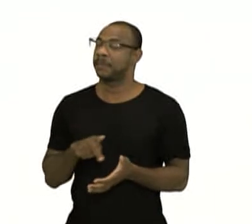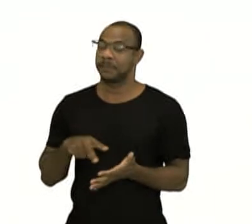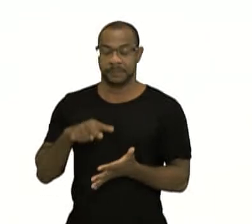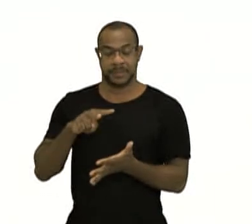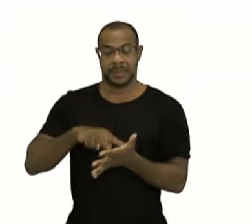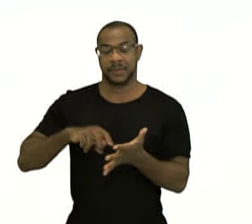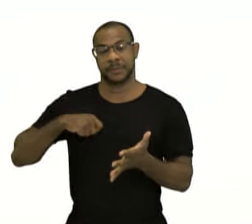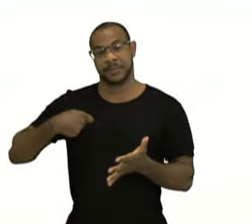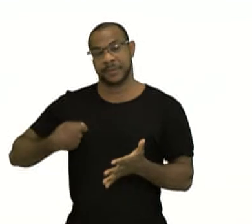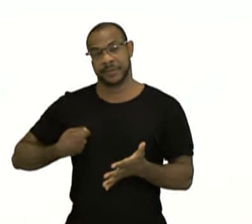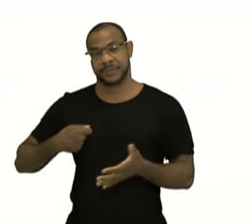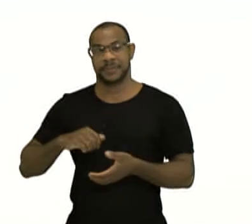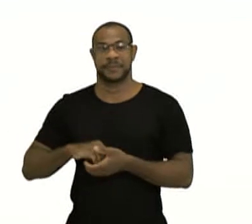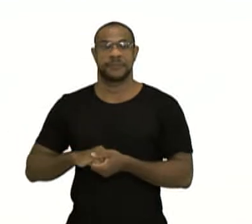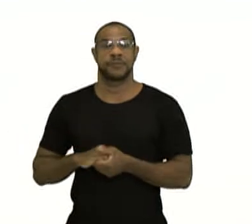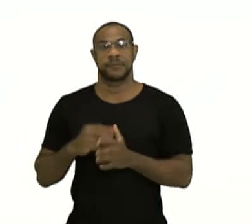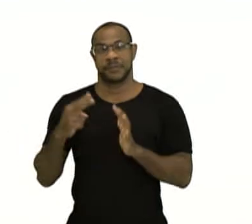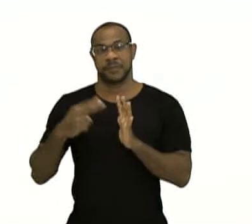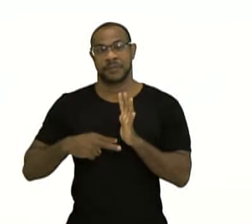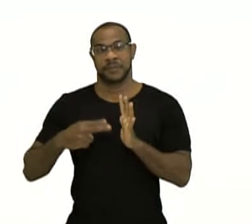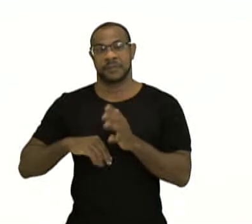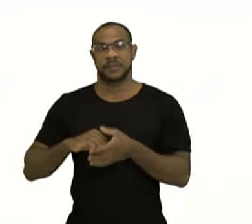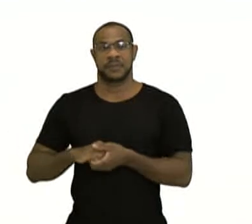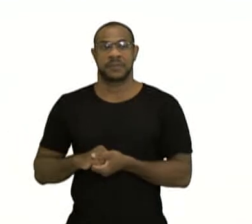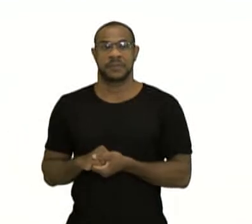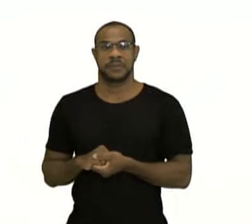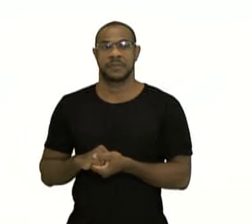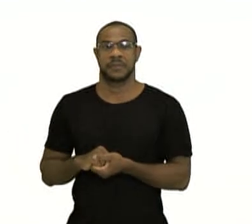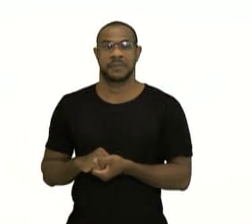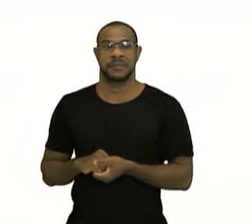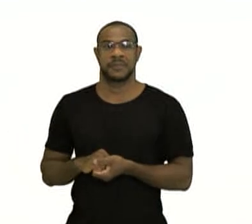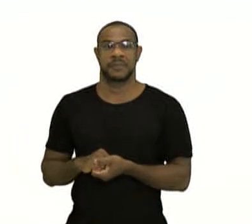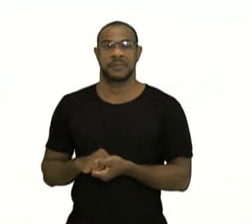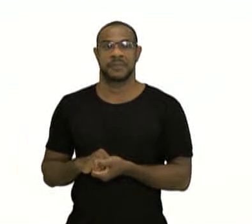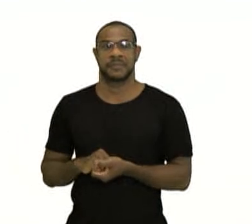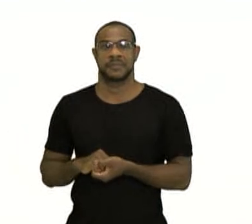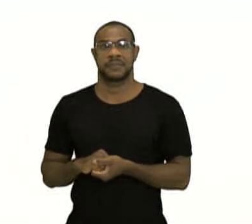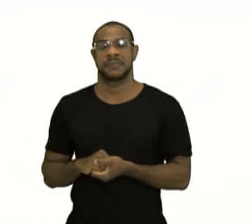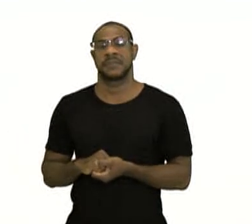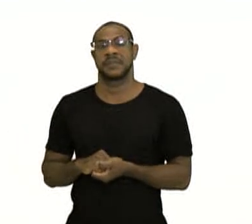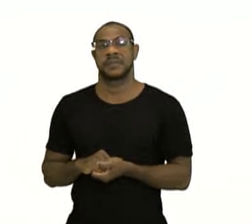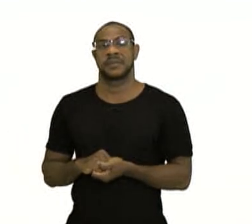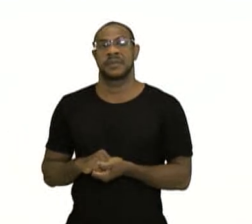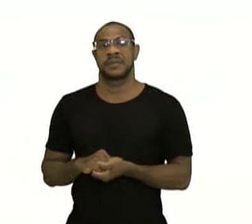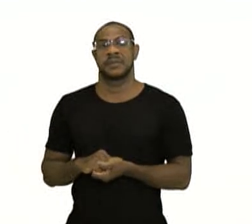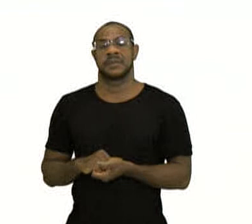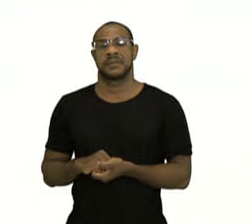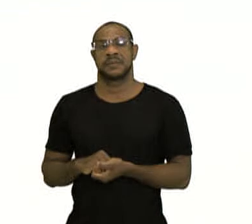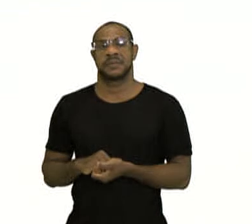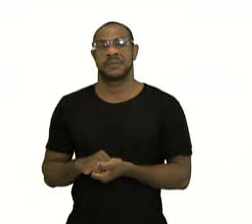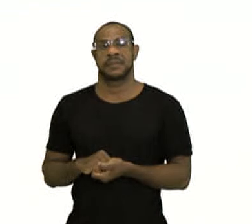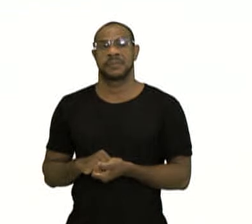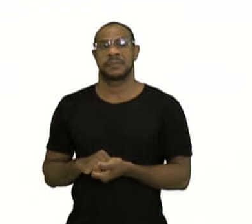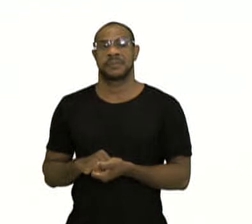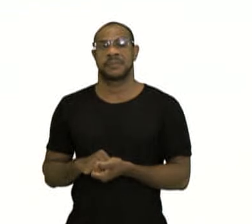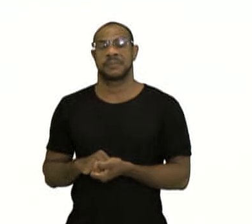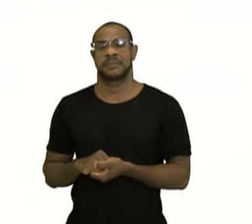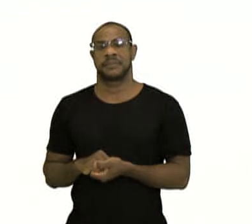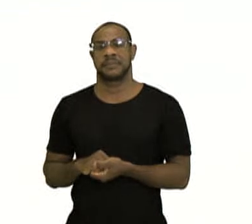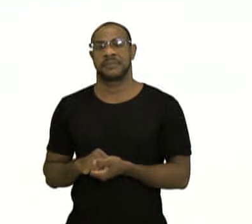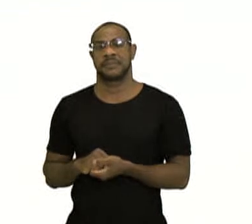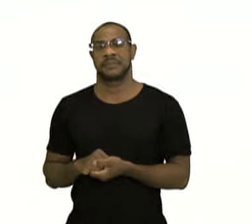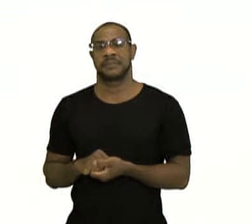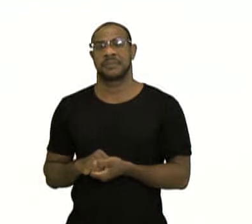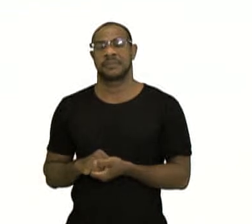nuevamente. Vamos a ver. Si pudiera vivir nuevamente mi vida en la próxima, tardaría de cometer